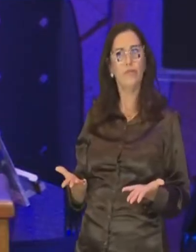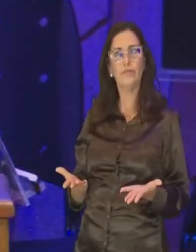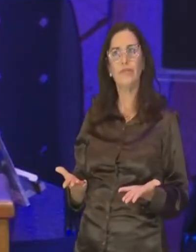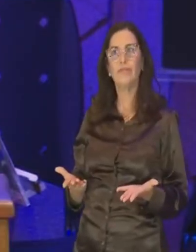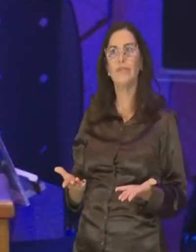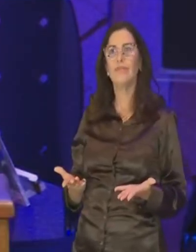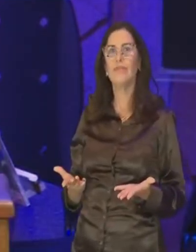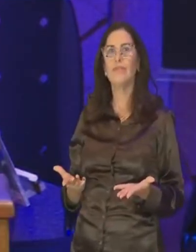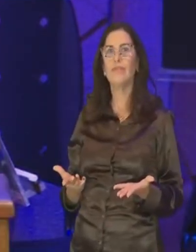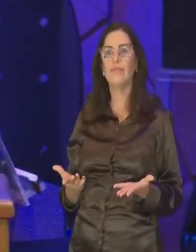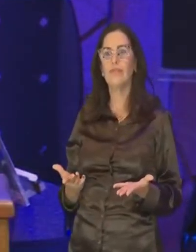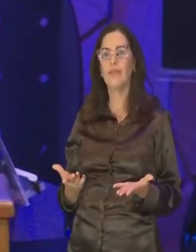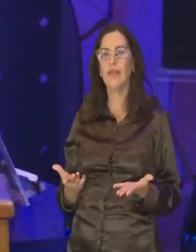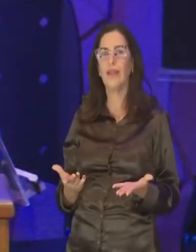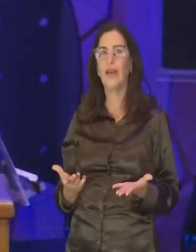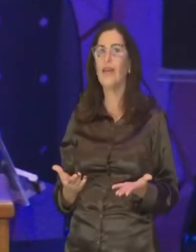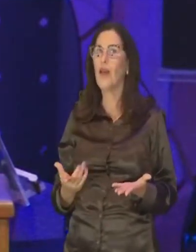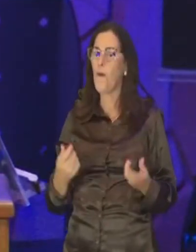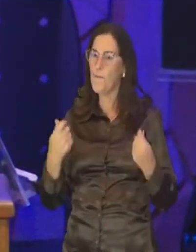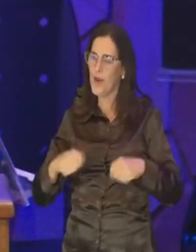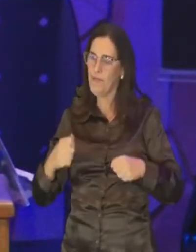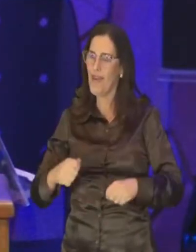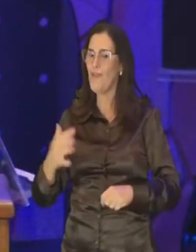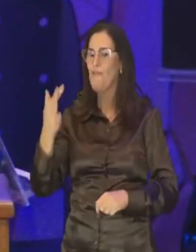antes de encontrar a verdadeira alegria.